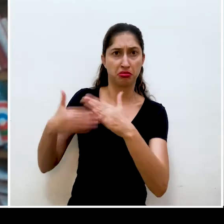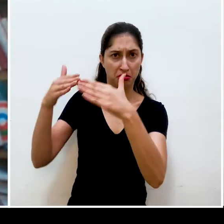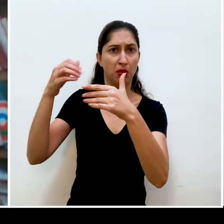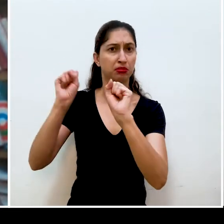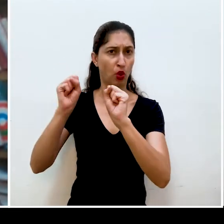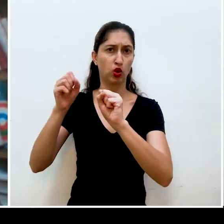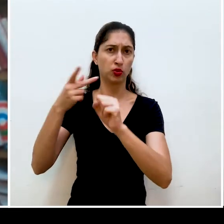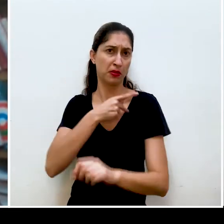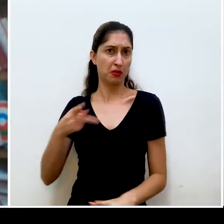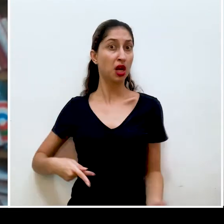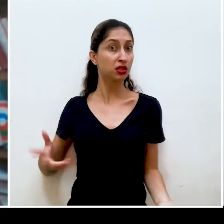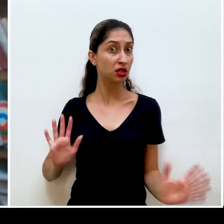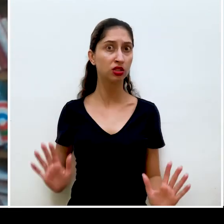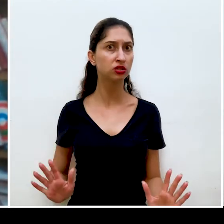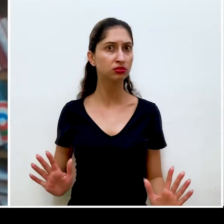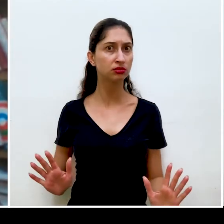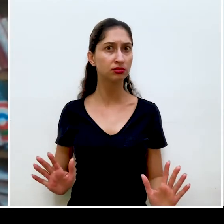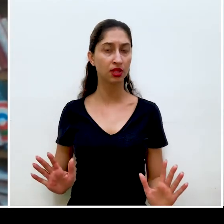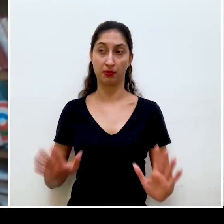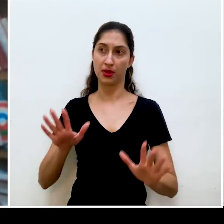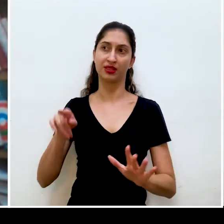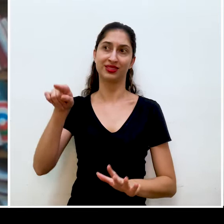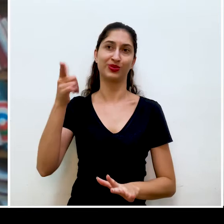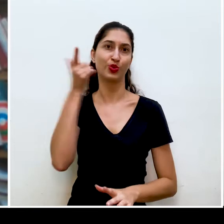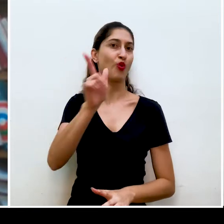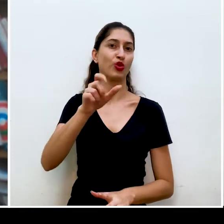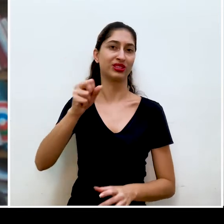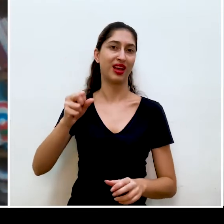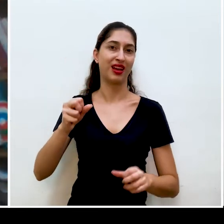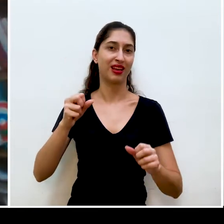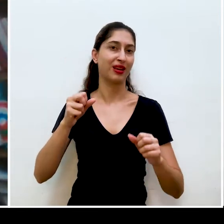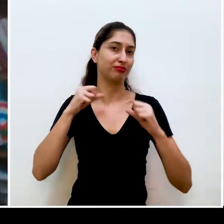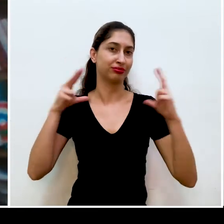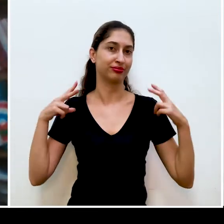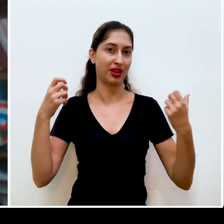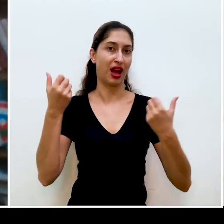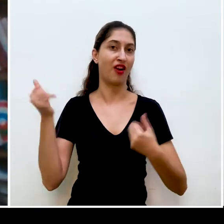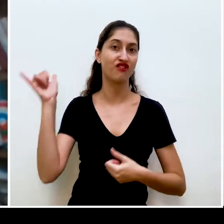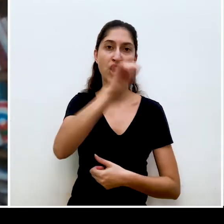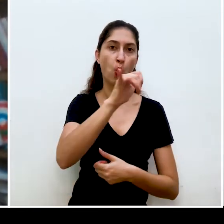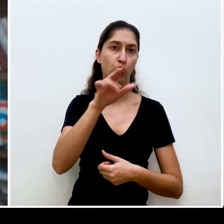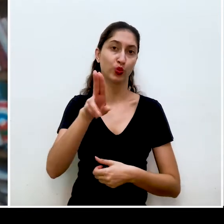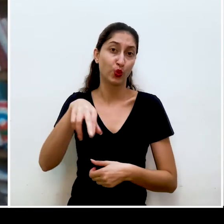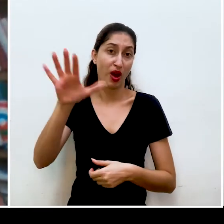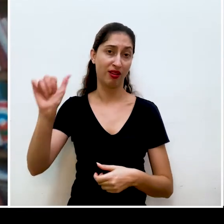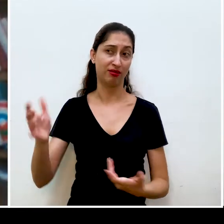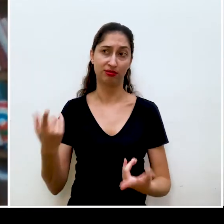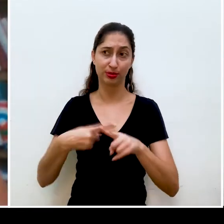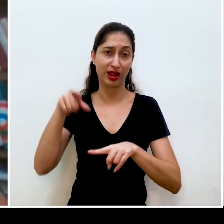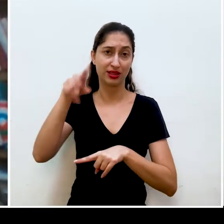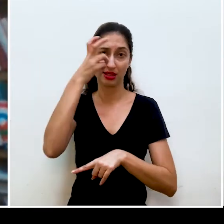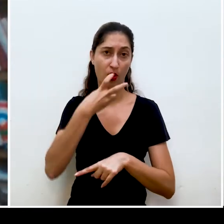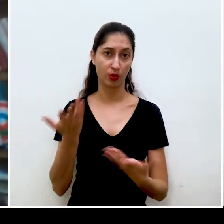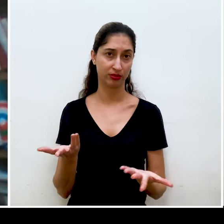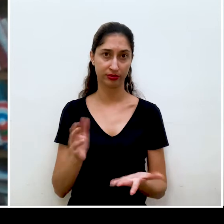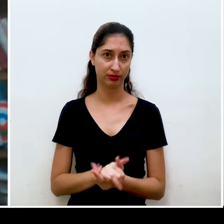da República. Nada impede que o cego se organize, mas ele não pode ser piloto de avião. Ele tem um prejuízo, ele não pode. Claro, eu, em princípio,